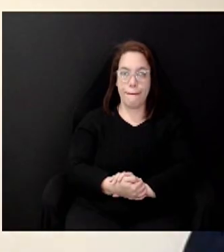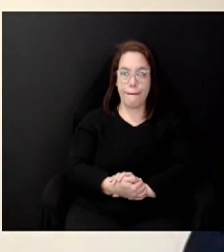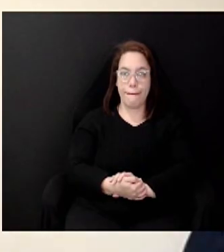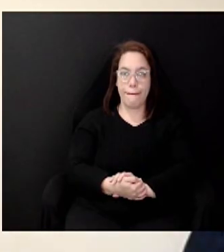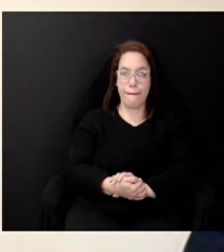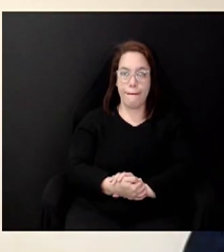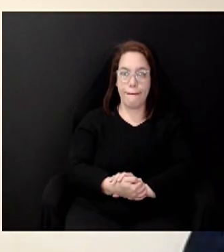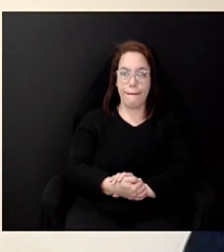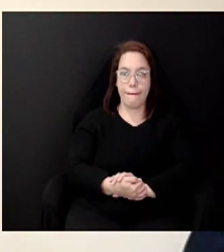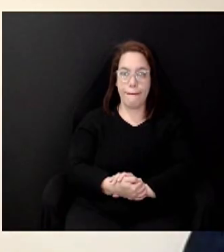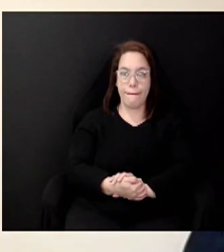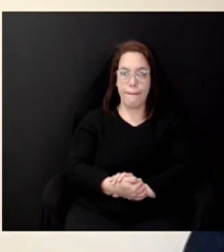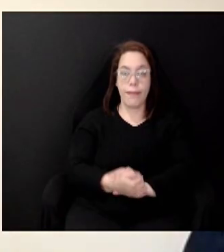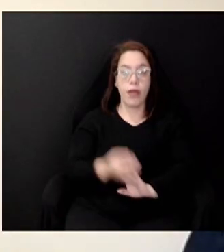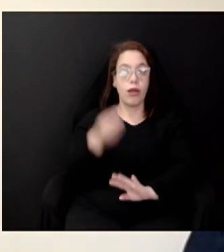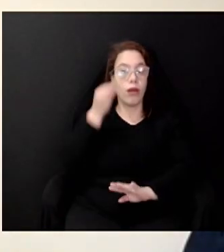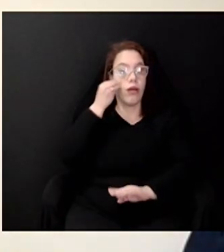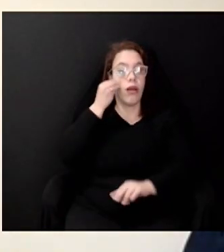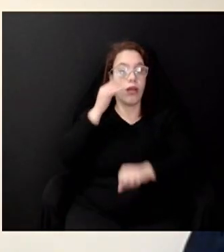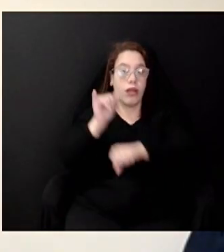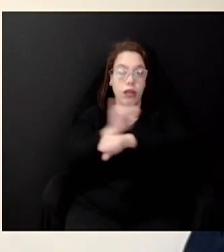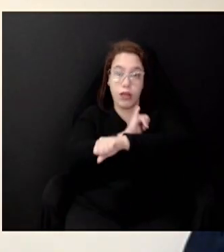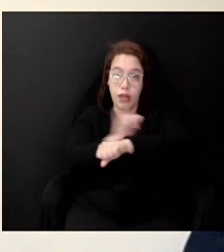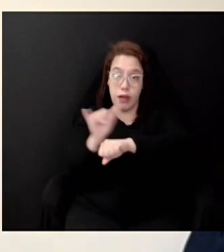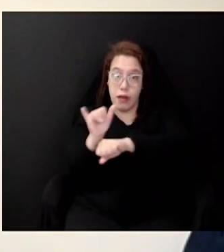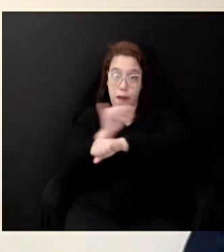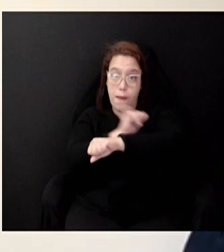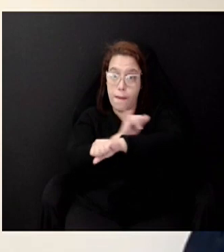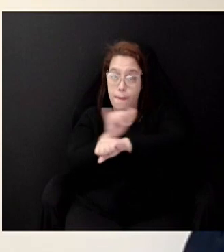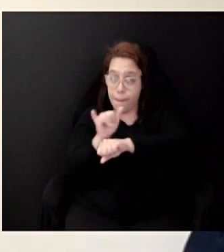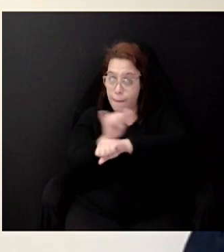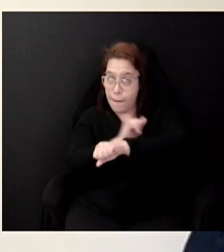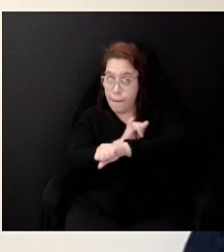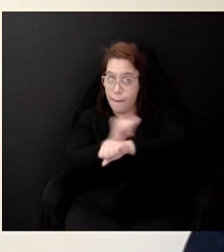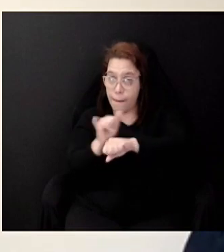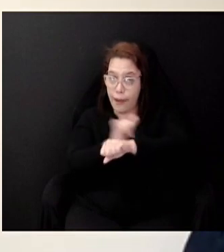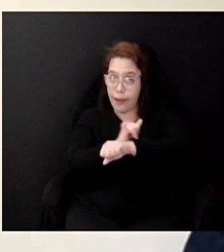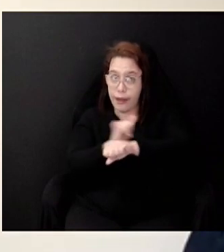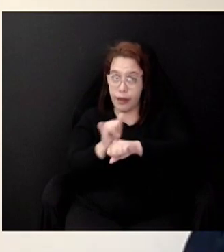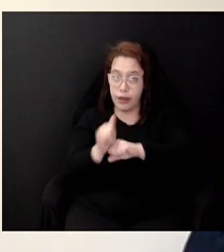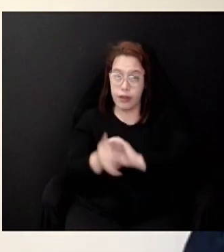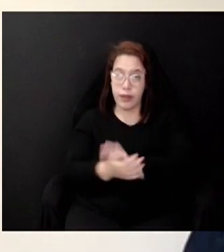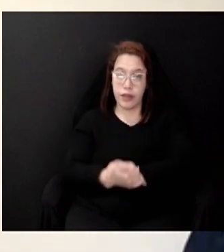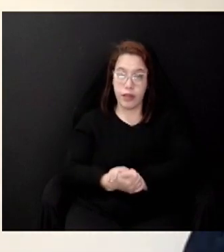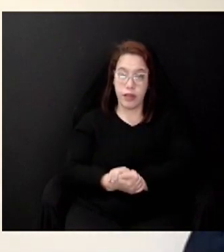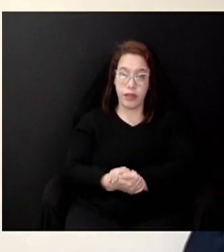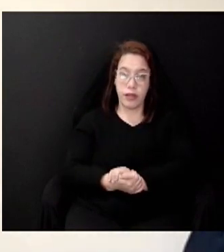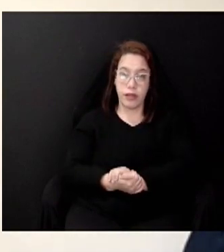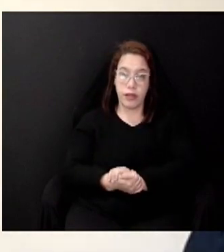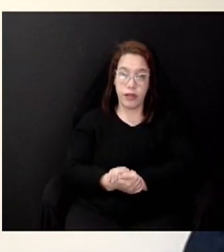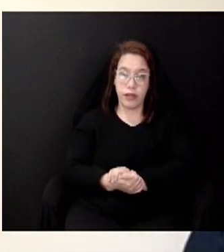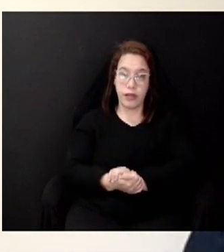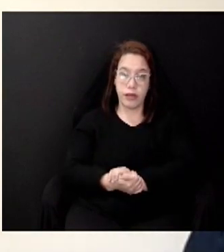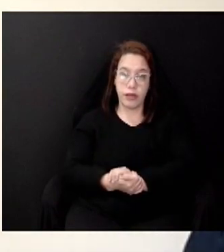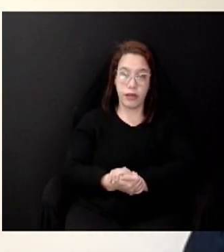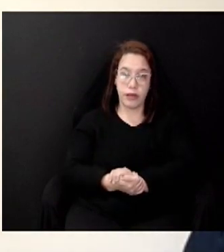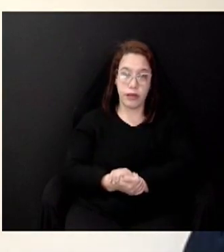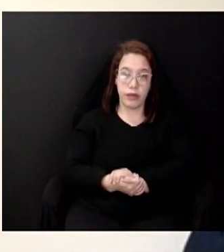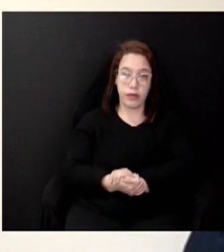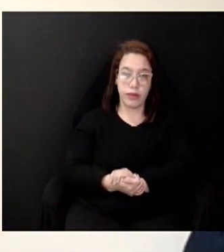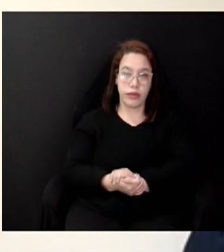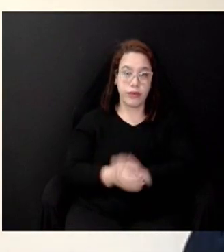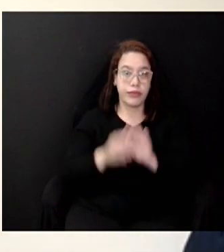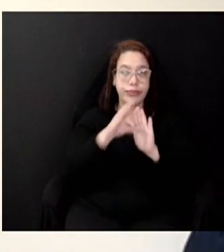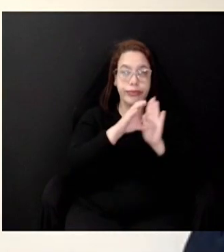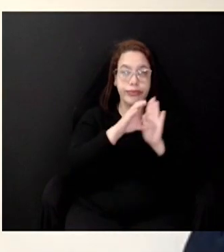Tentar fazer estratégias sem uma técnica, não é uma técnica, mas assim, tem um conceito que é o